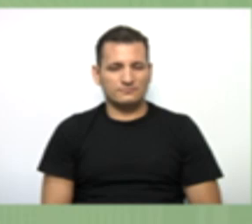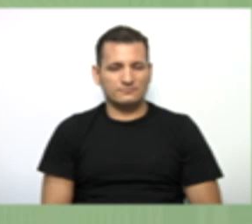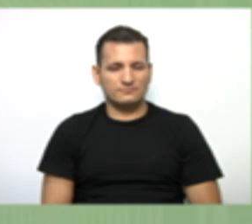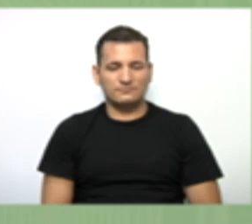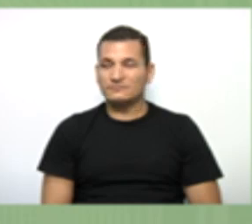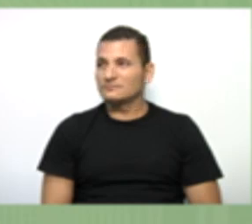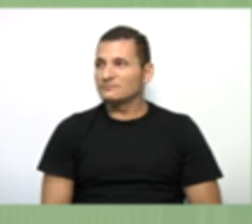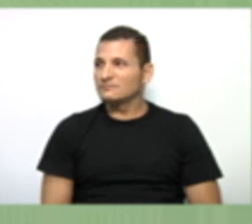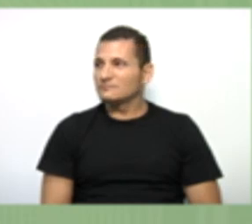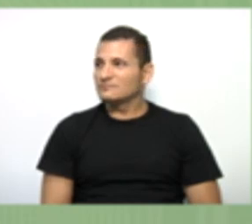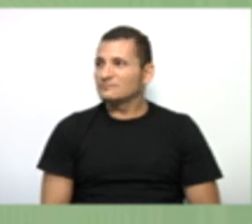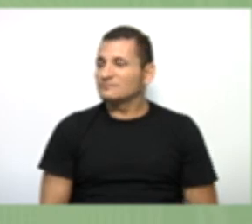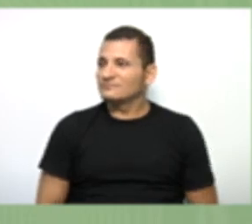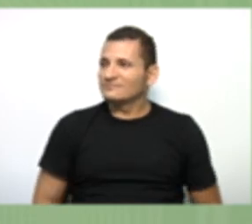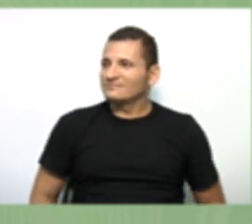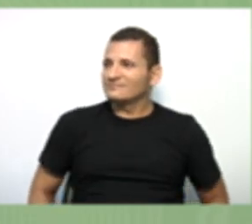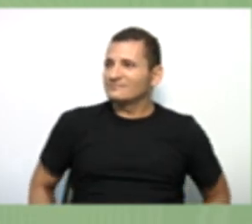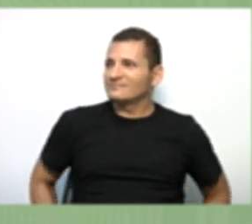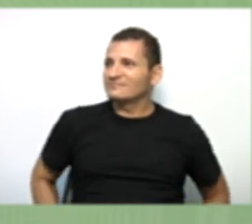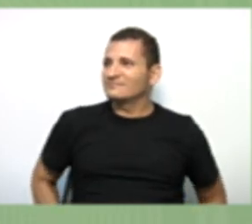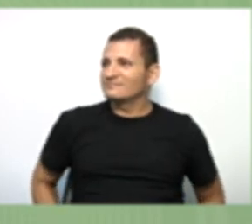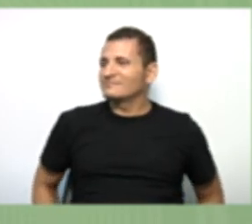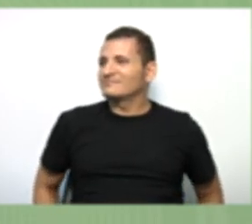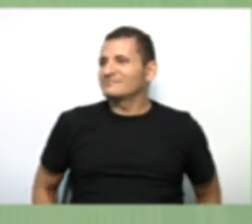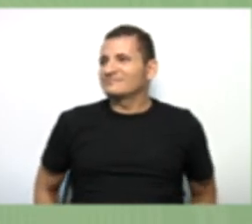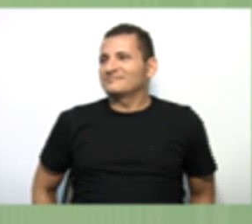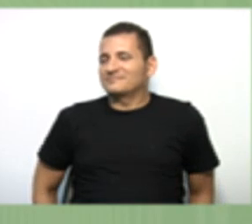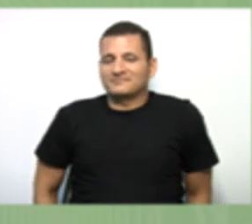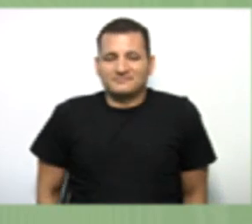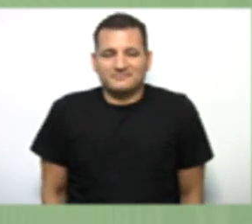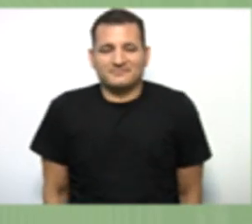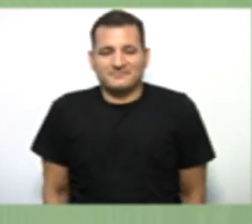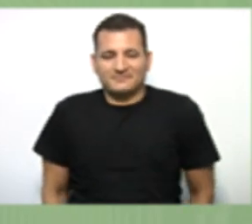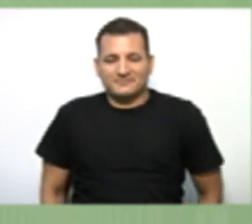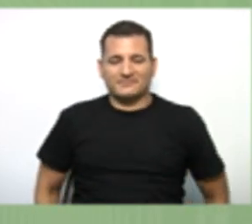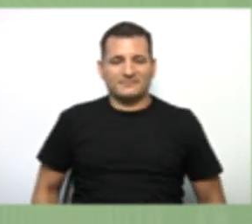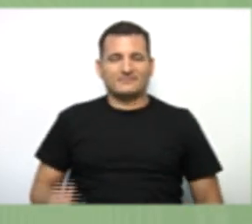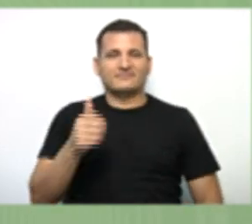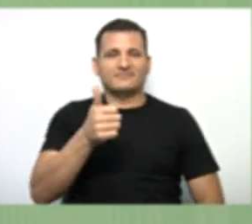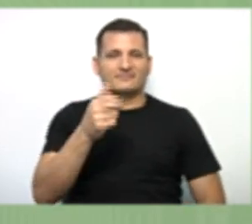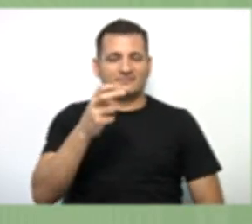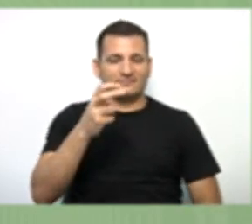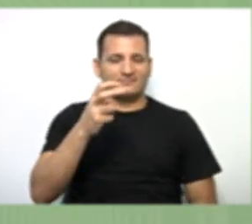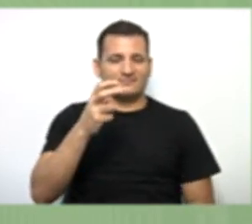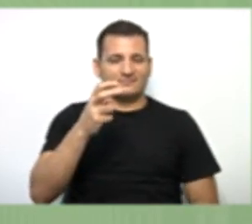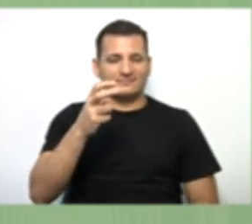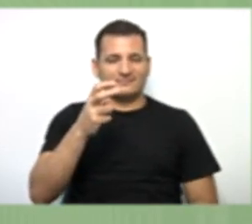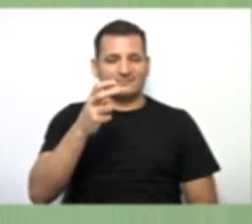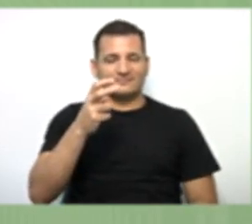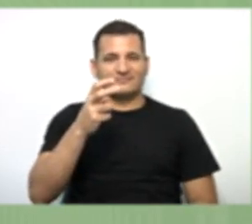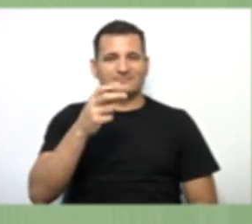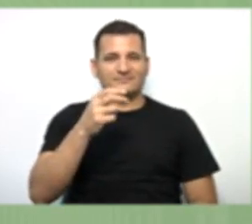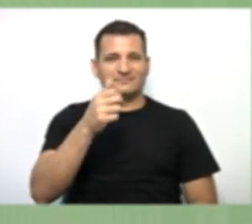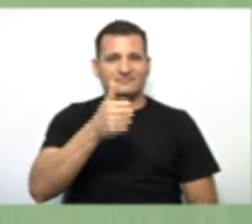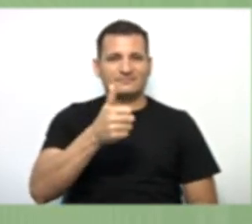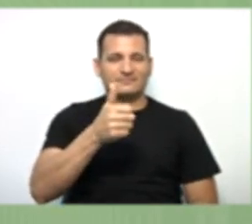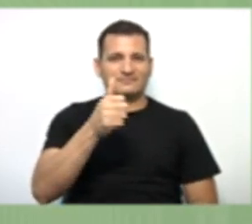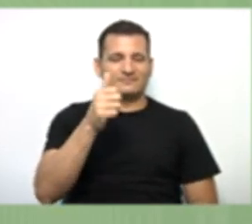100 e... tá difícil essa minha cabeça agora, né? 152, 152, 154, 153, eu acho que é